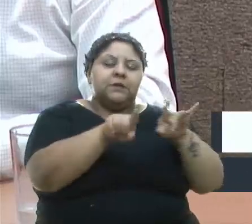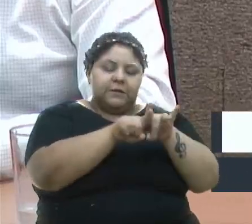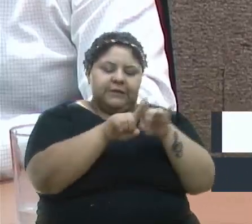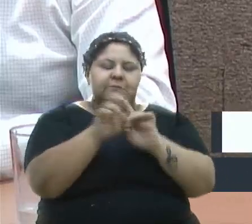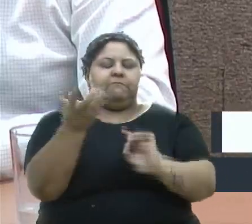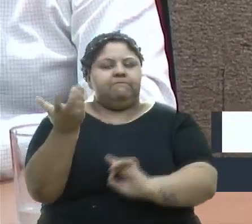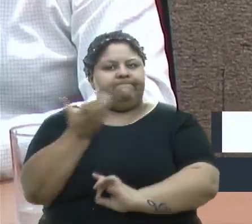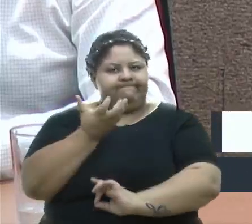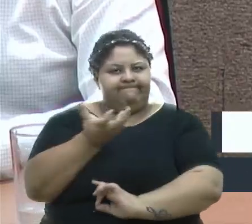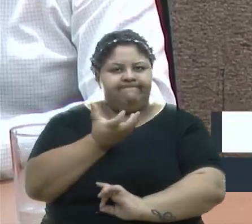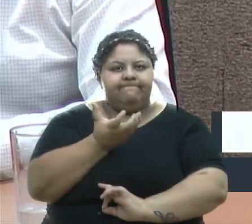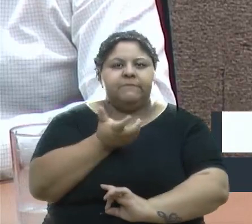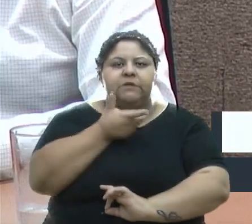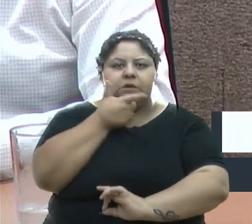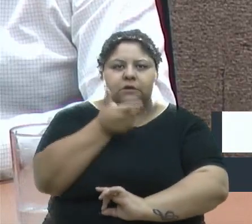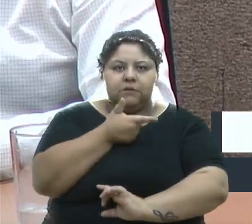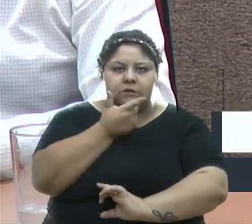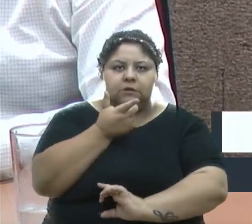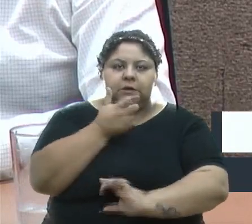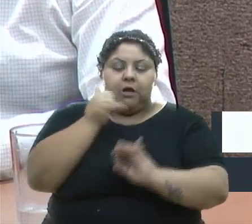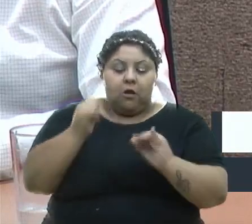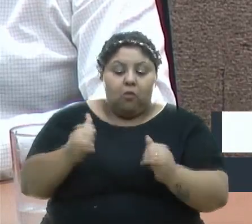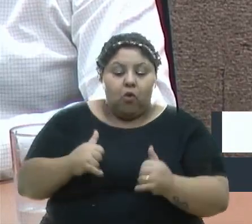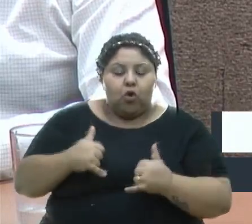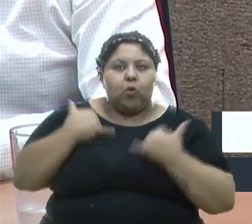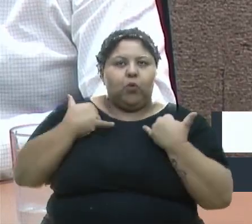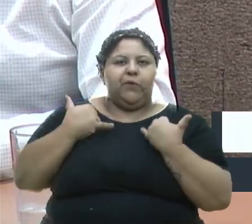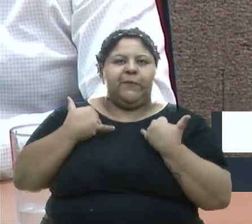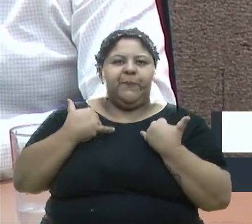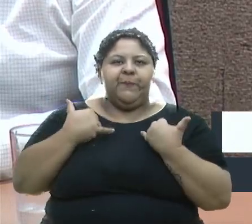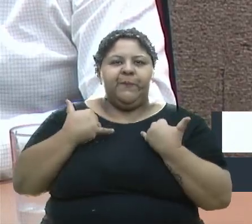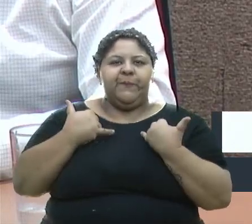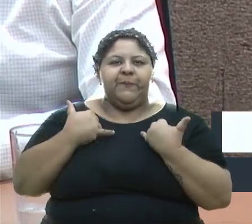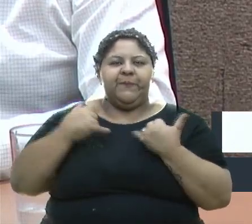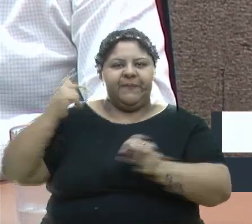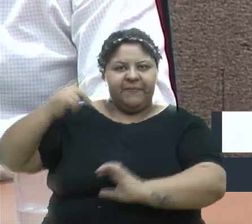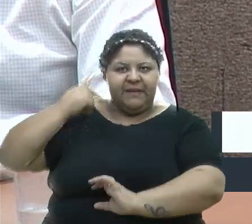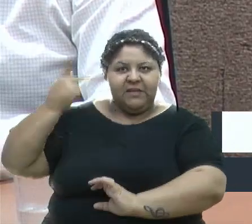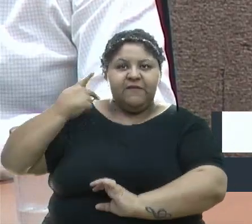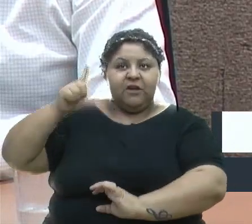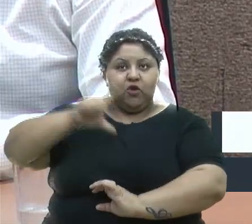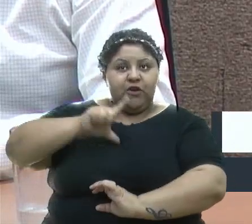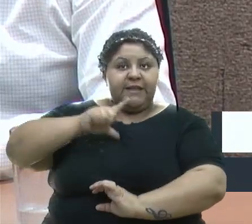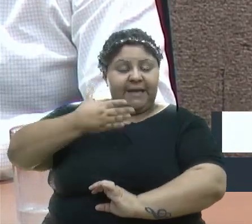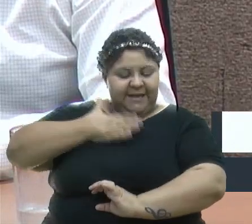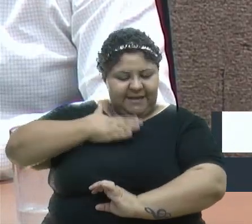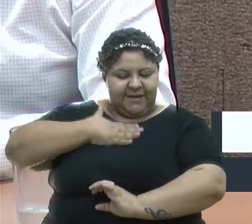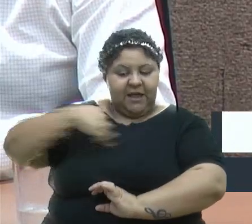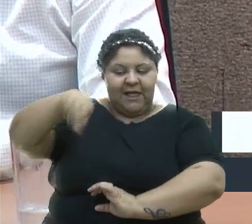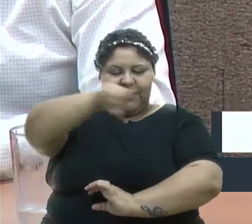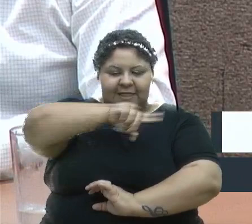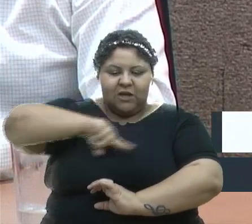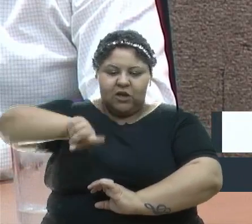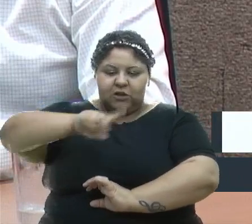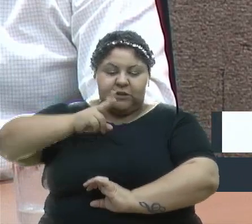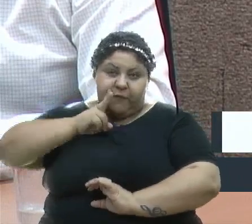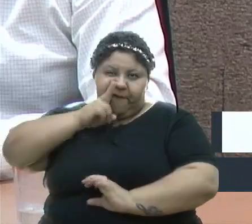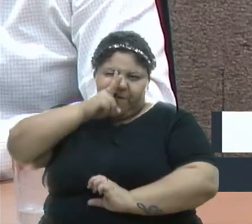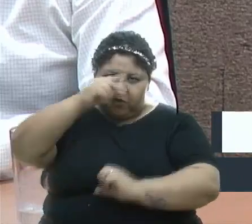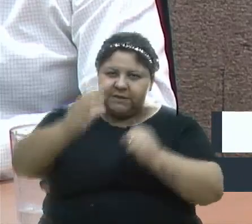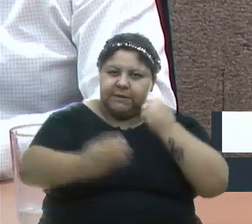queria externar aqui o orgulho que esse vereador aqui tem das nossas forças de